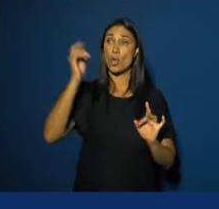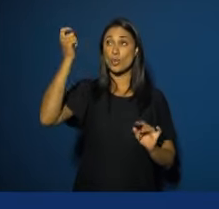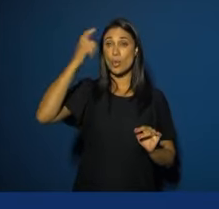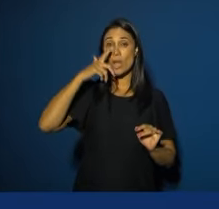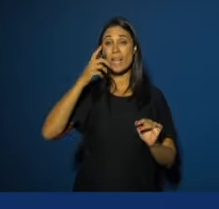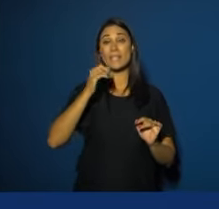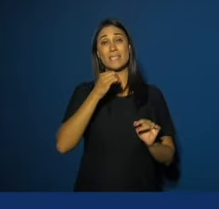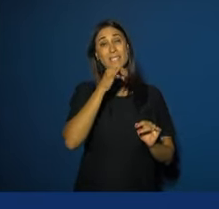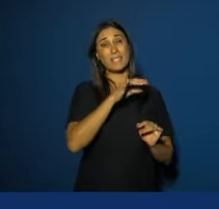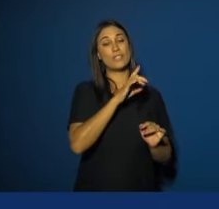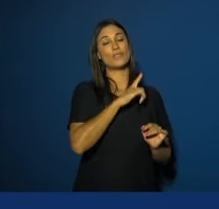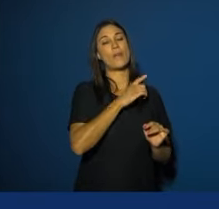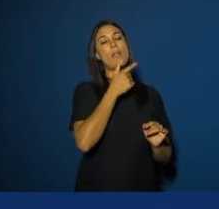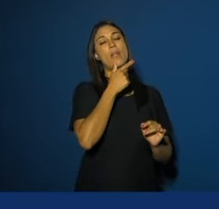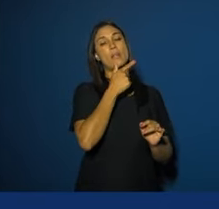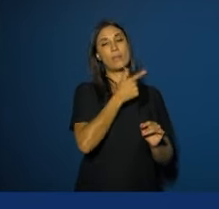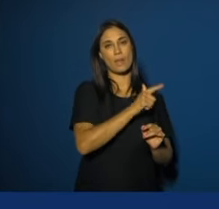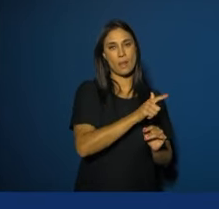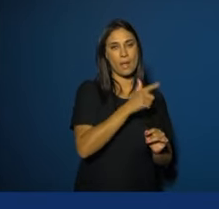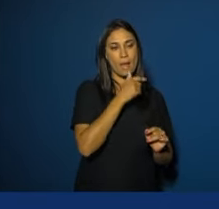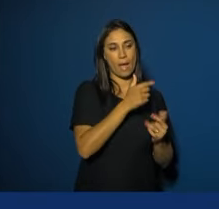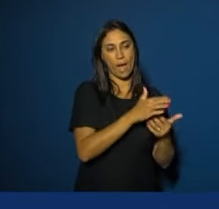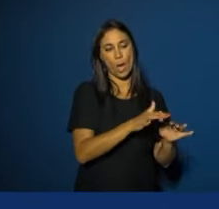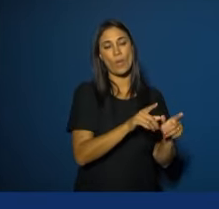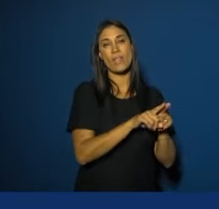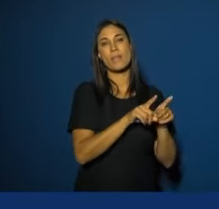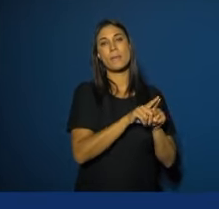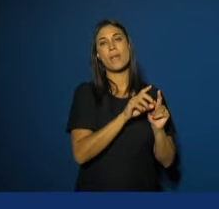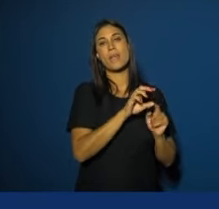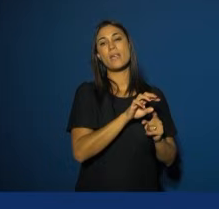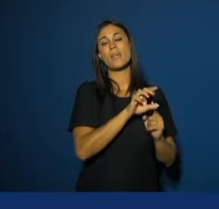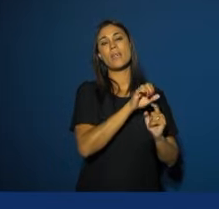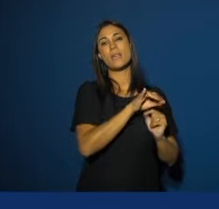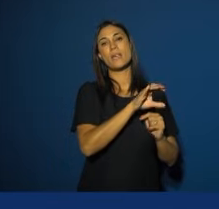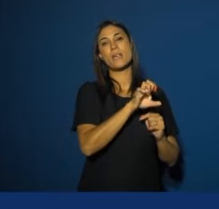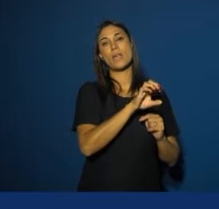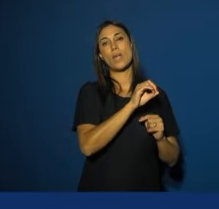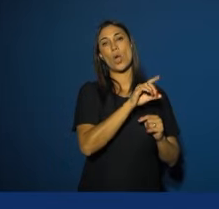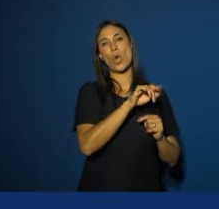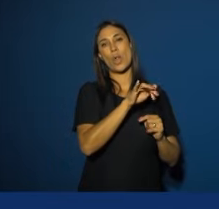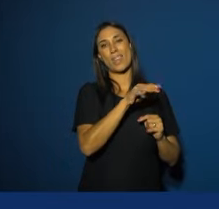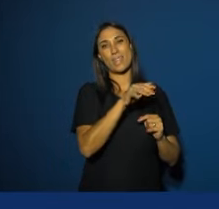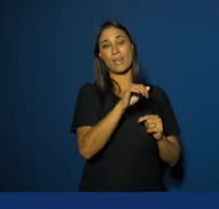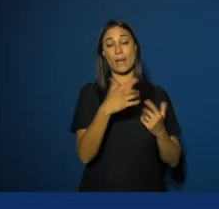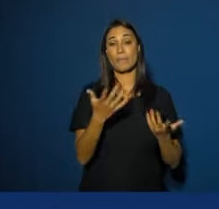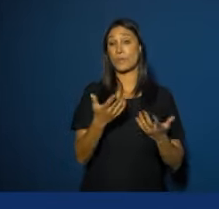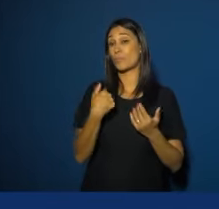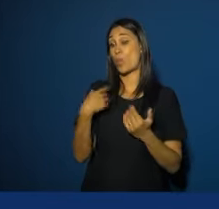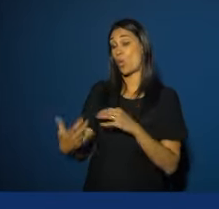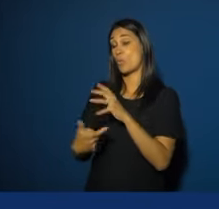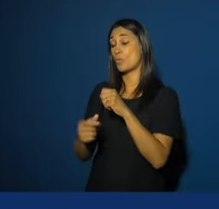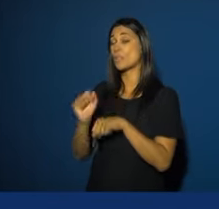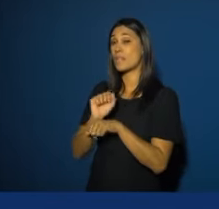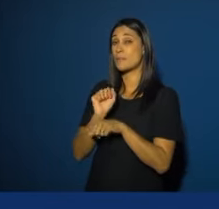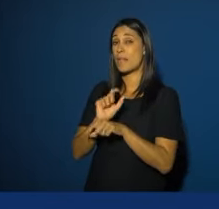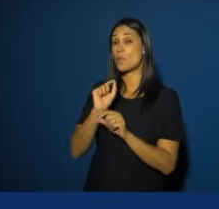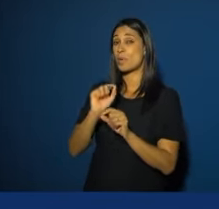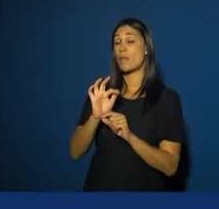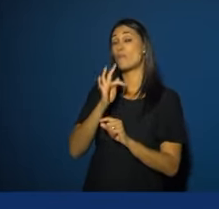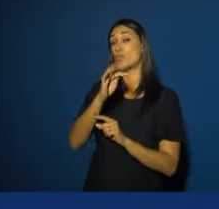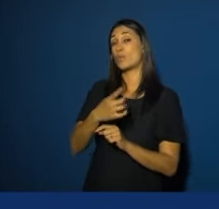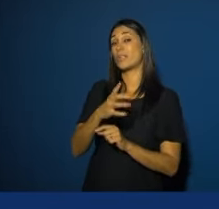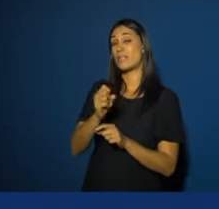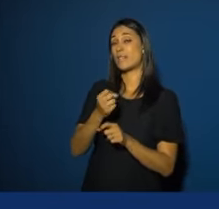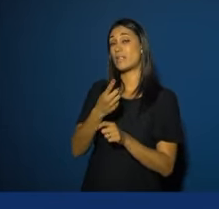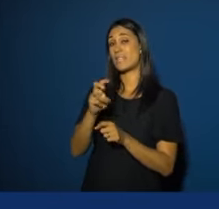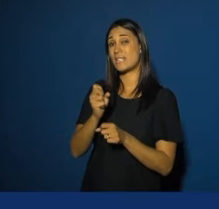colocar o eólico e hidrelétrico, quer dizer, nós temos hoje uma coisa que o mundo inteiro está esperando acontecer daqui a 10 ou 15 anos.